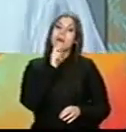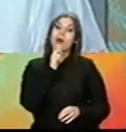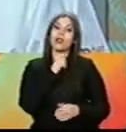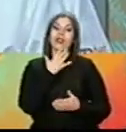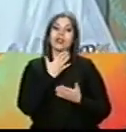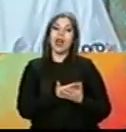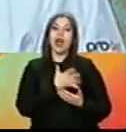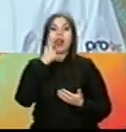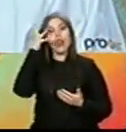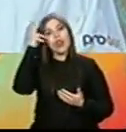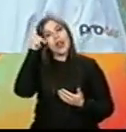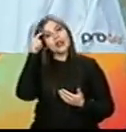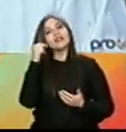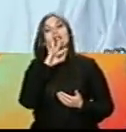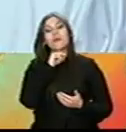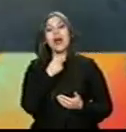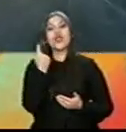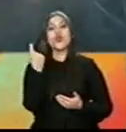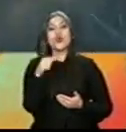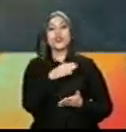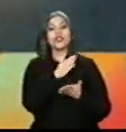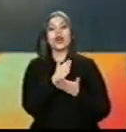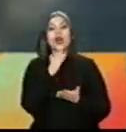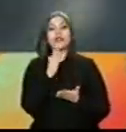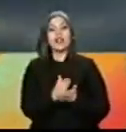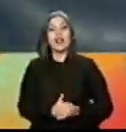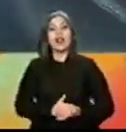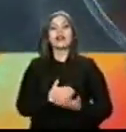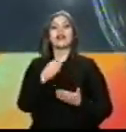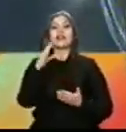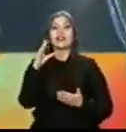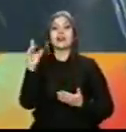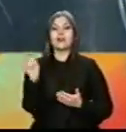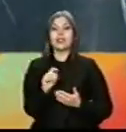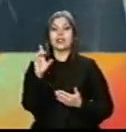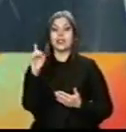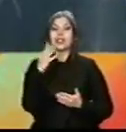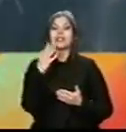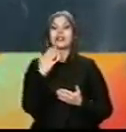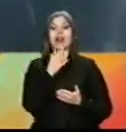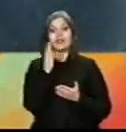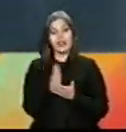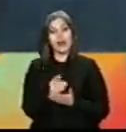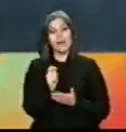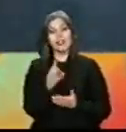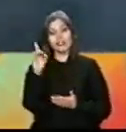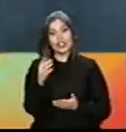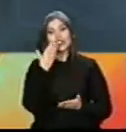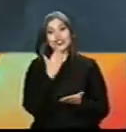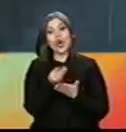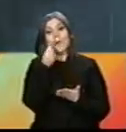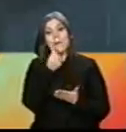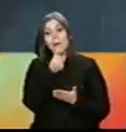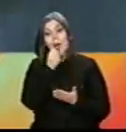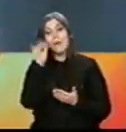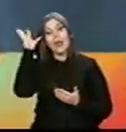materno exclusivamente até aos 6 meses. Era ótimo. Que seria ótimo. Exclusivamente. E, portanto, e só se introduzam outros alimentos depois disso.